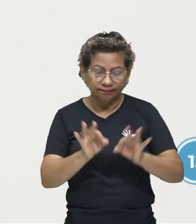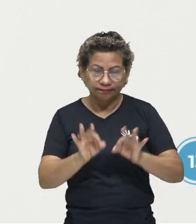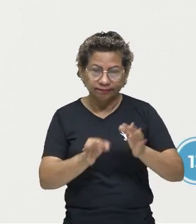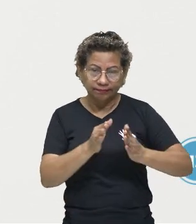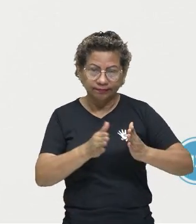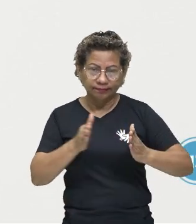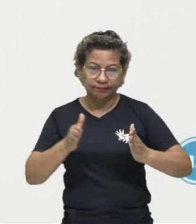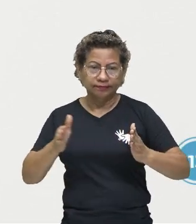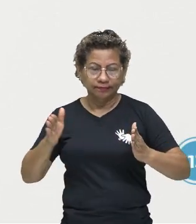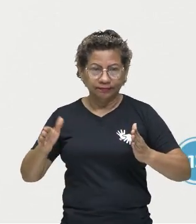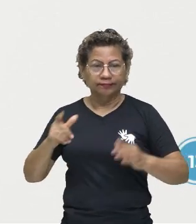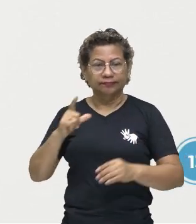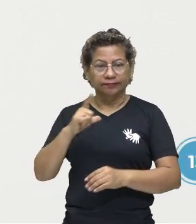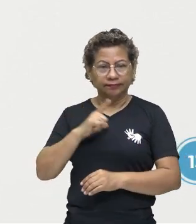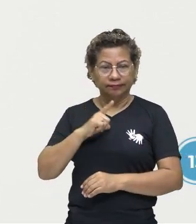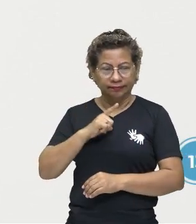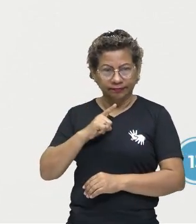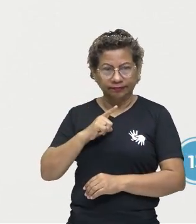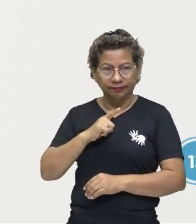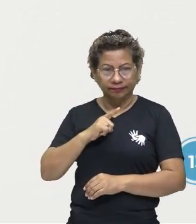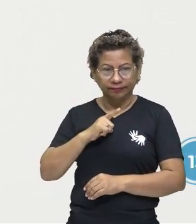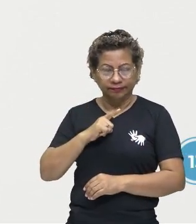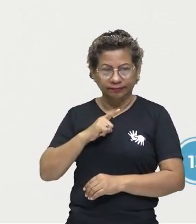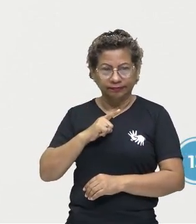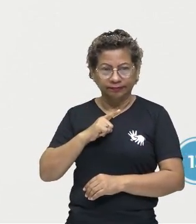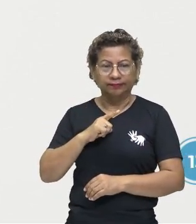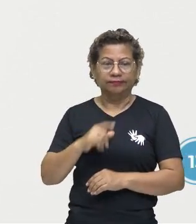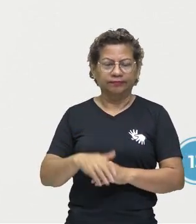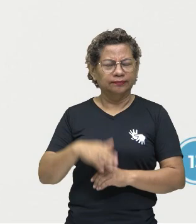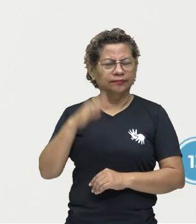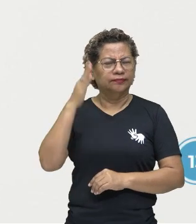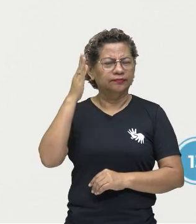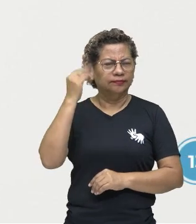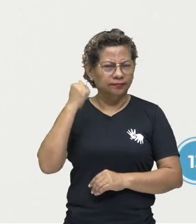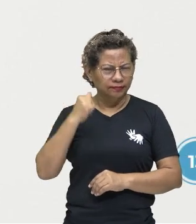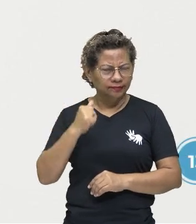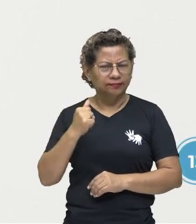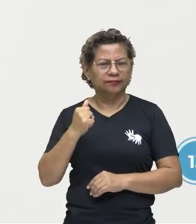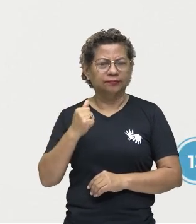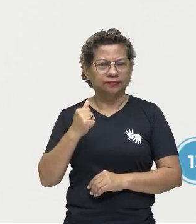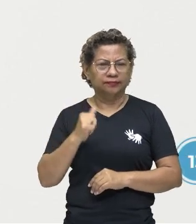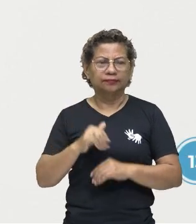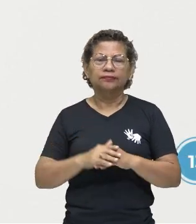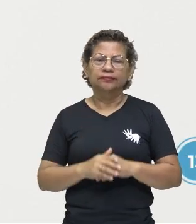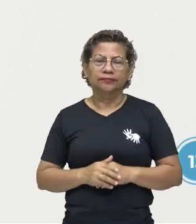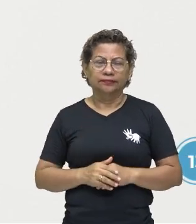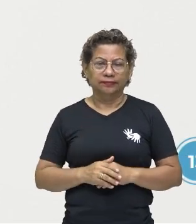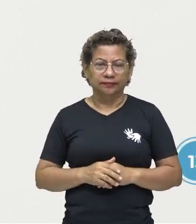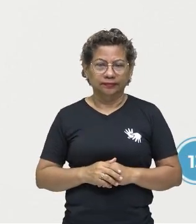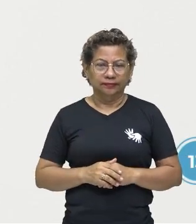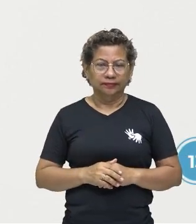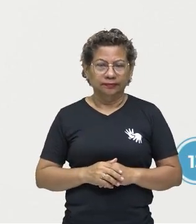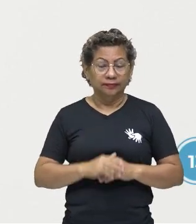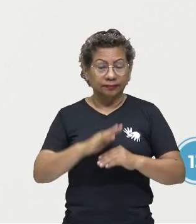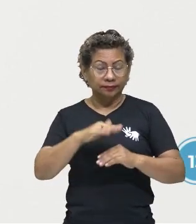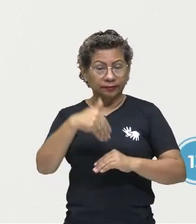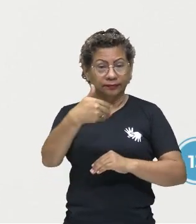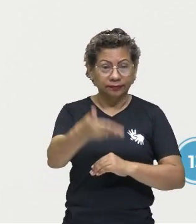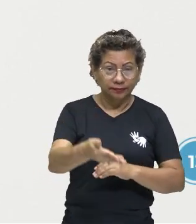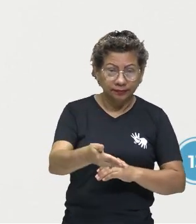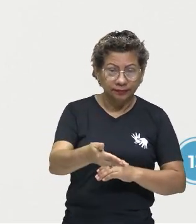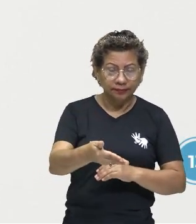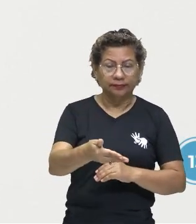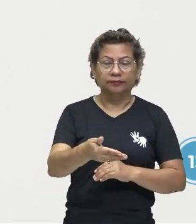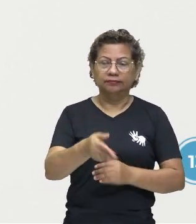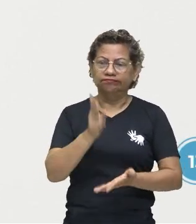Em um polígono regular, cada ângulo externo. Ora, nós sabemos que o ângulo externo é determinado por